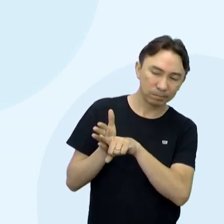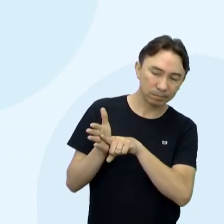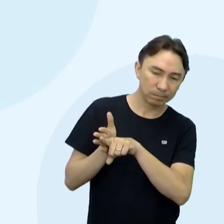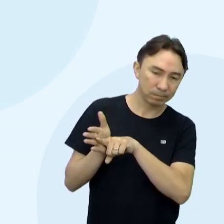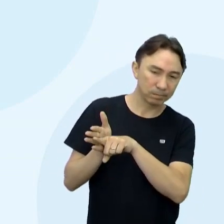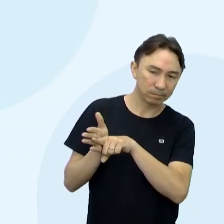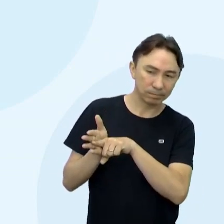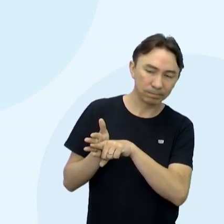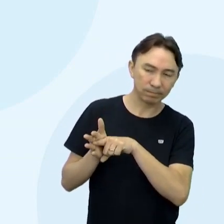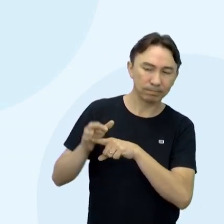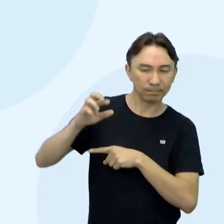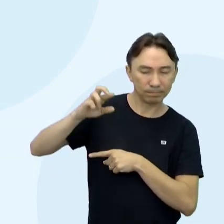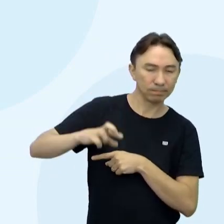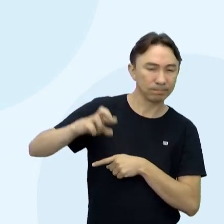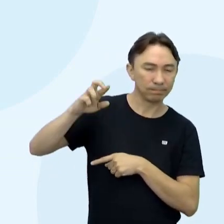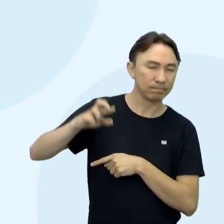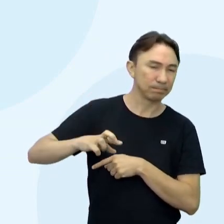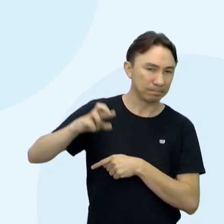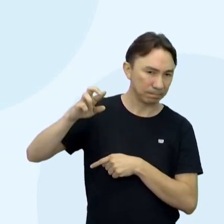forma